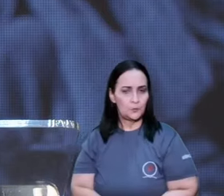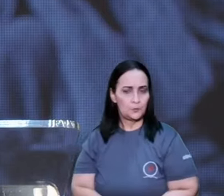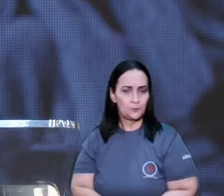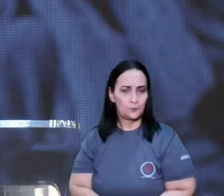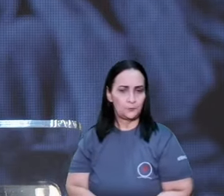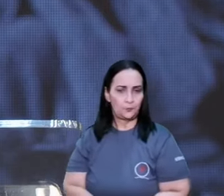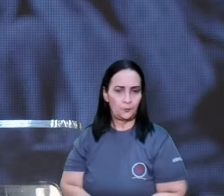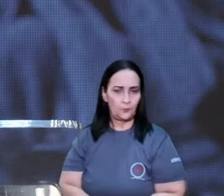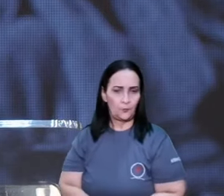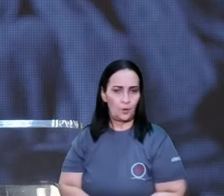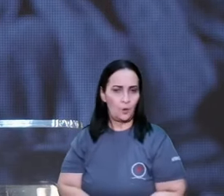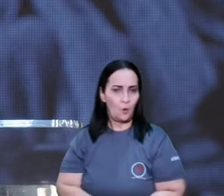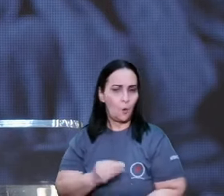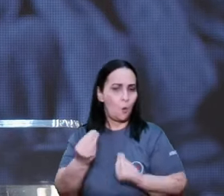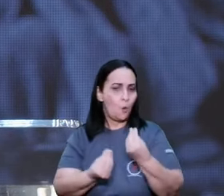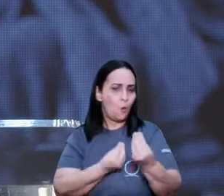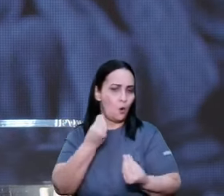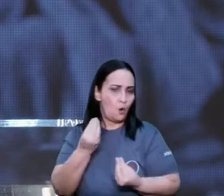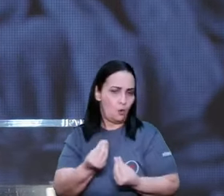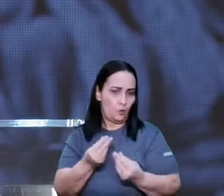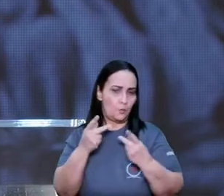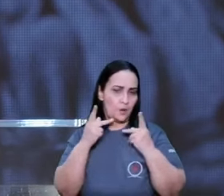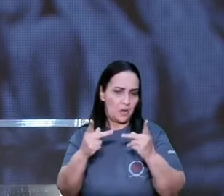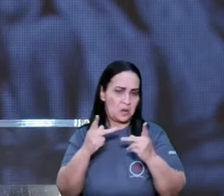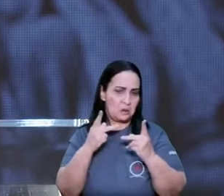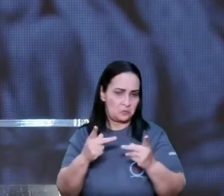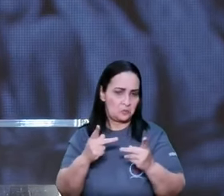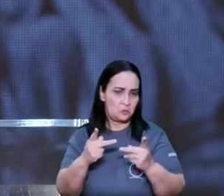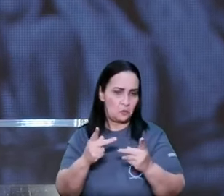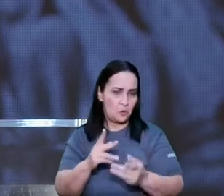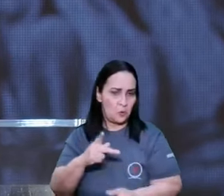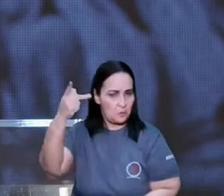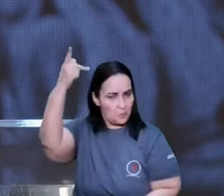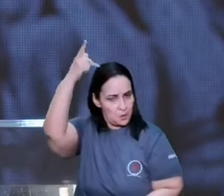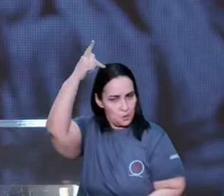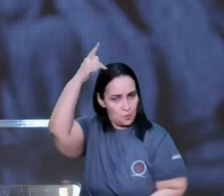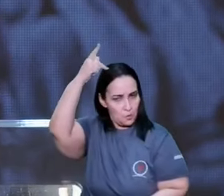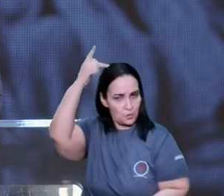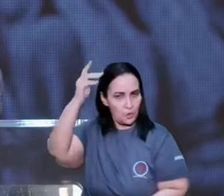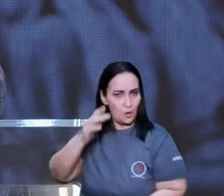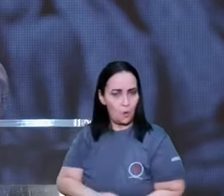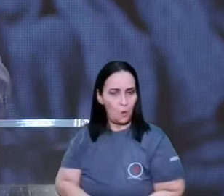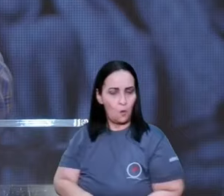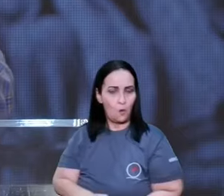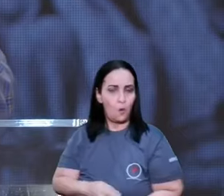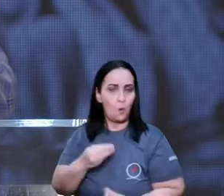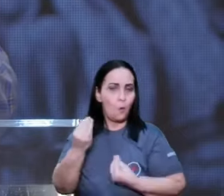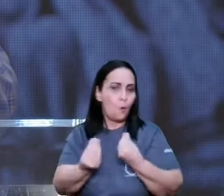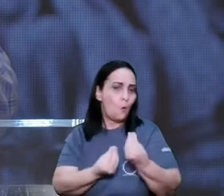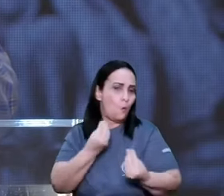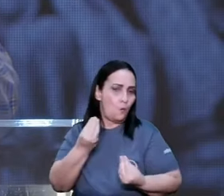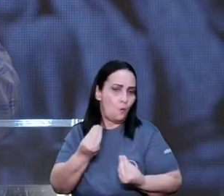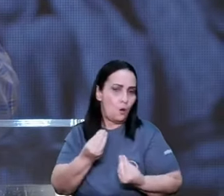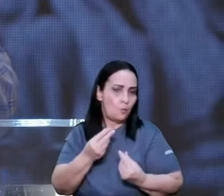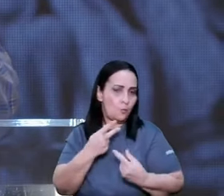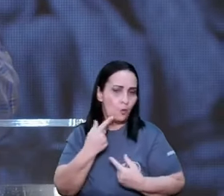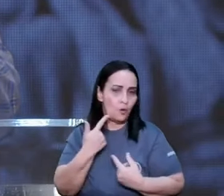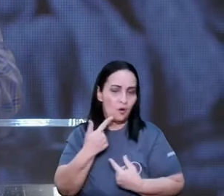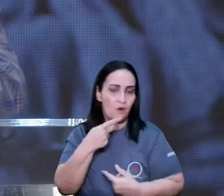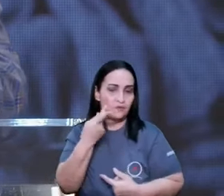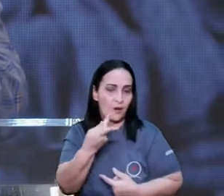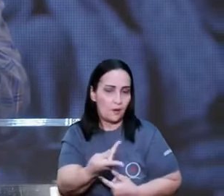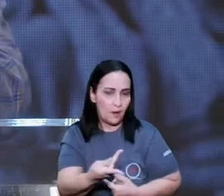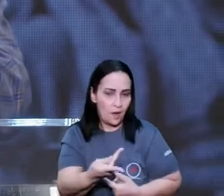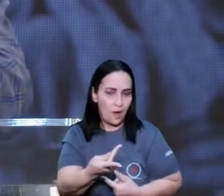o que é um pregador pré púbito no púbito pós púbito como se comportar sua linguagem sua